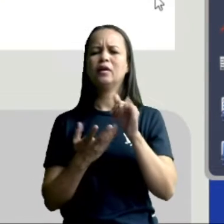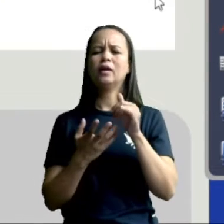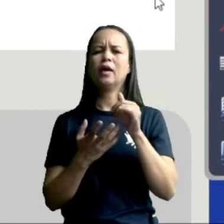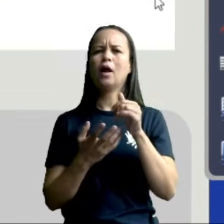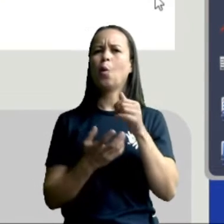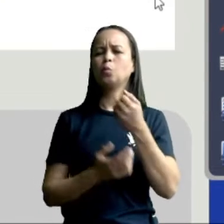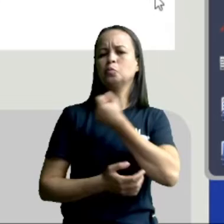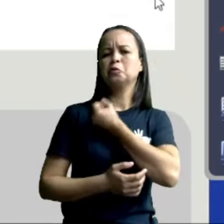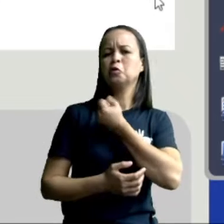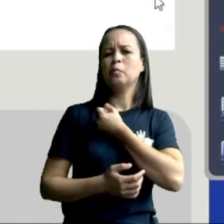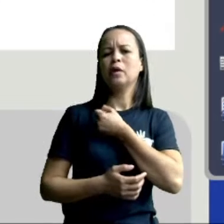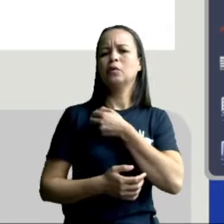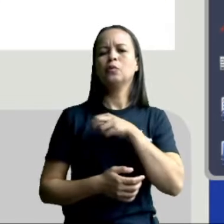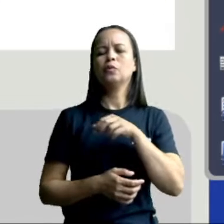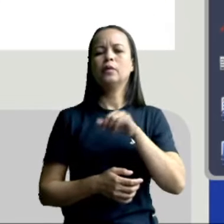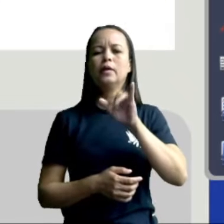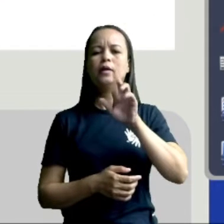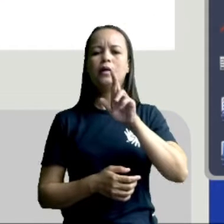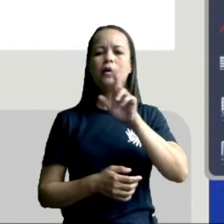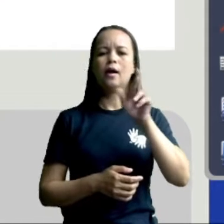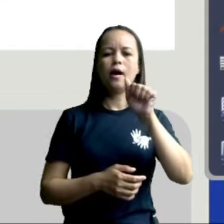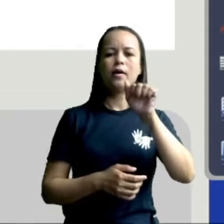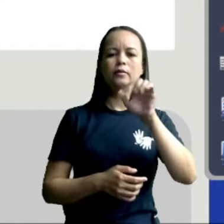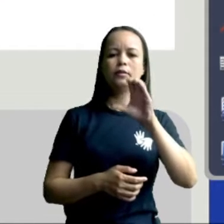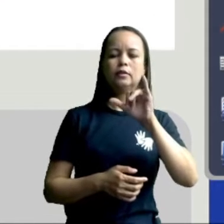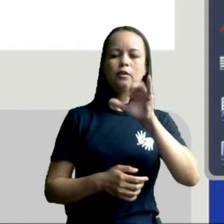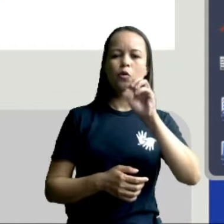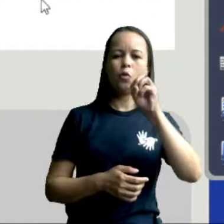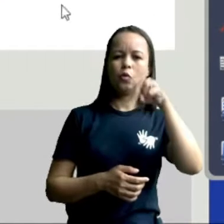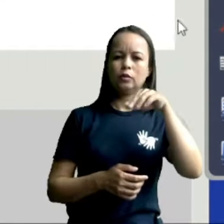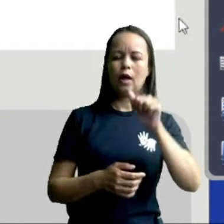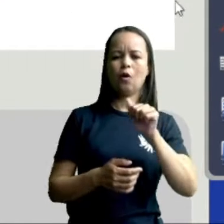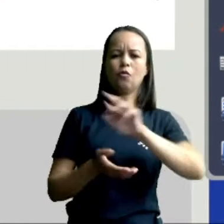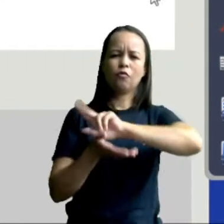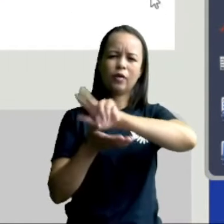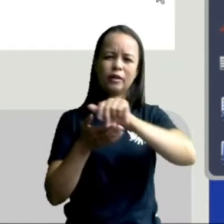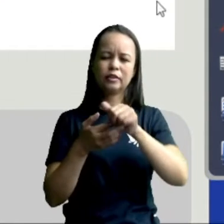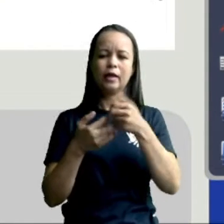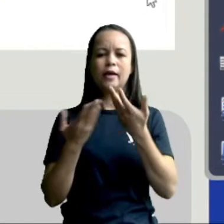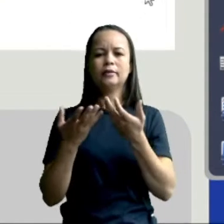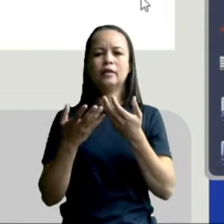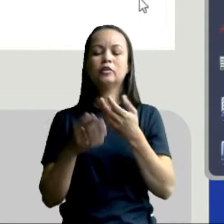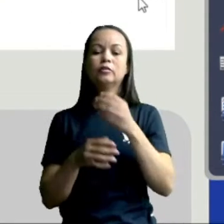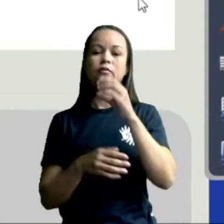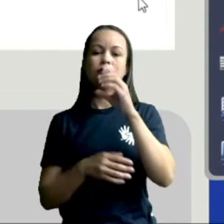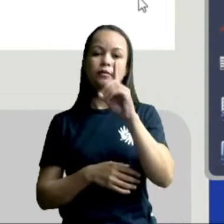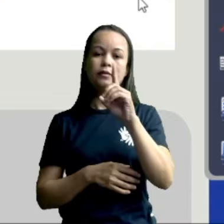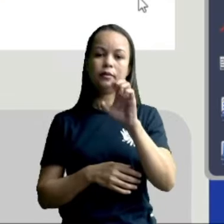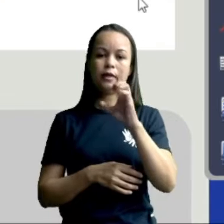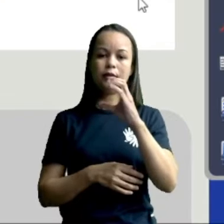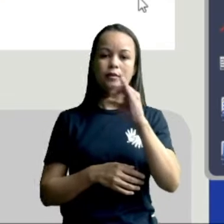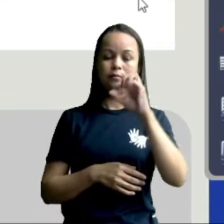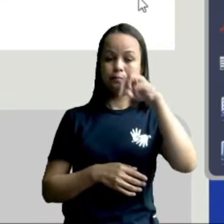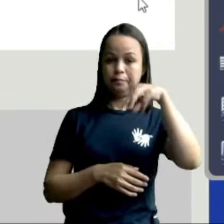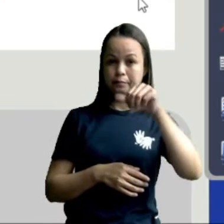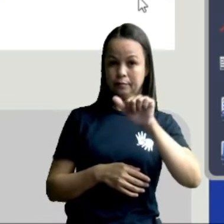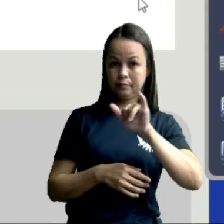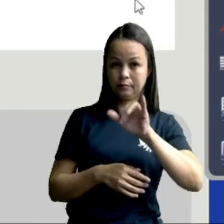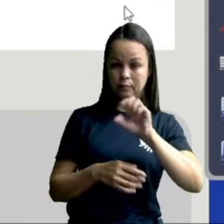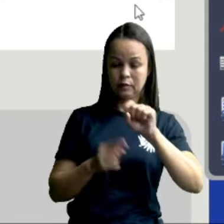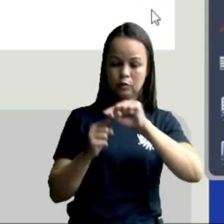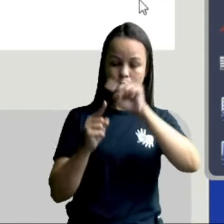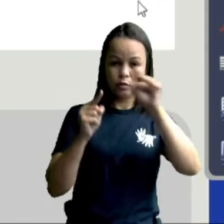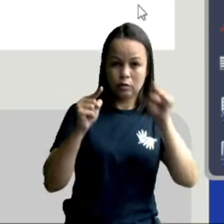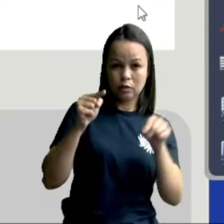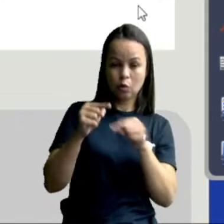número irracional, tem um valor fixo, com infinitas casas decimais. Na prática, a gente usa valores arredondados